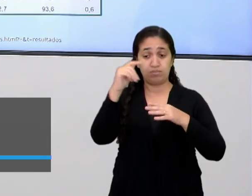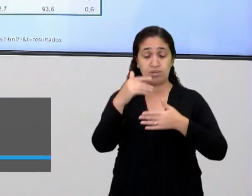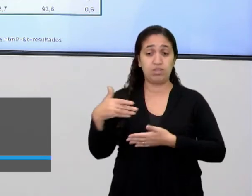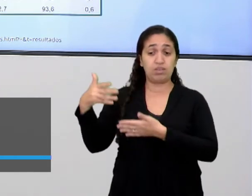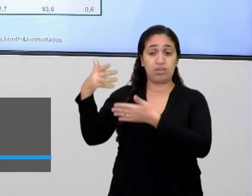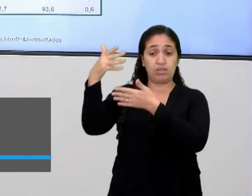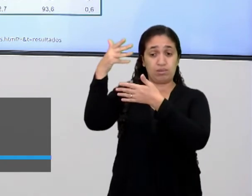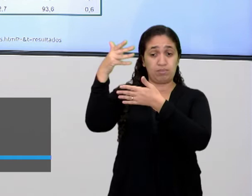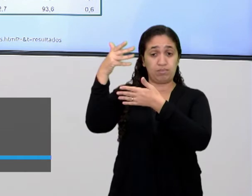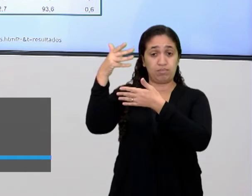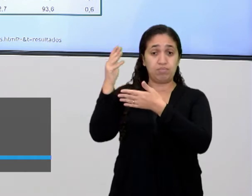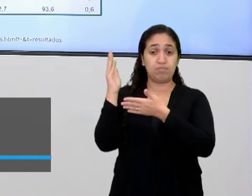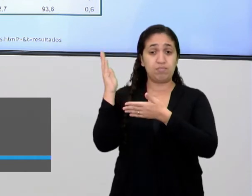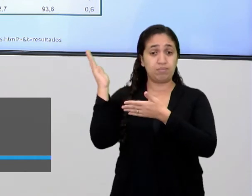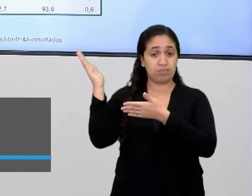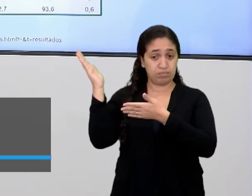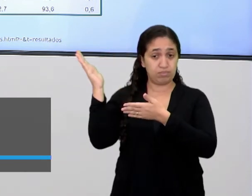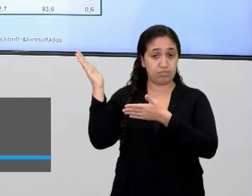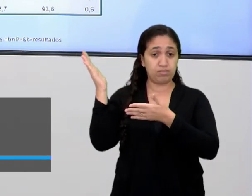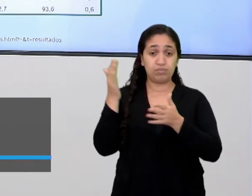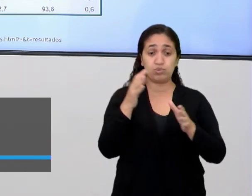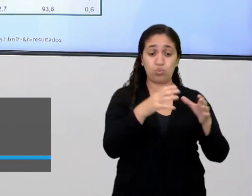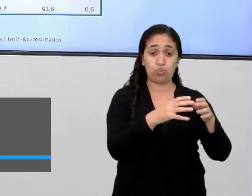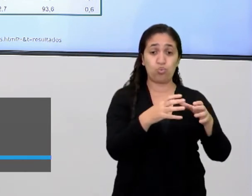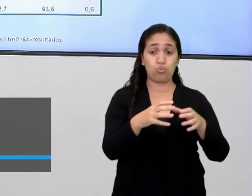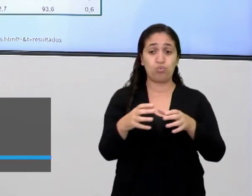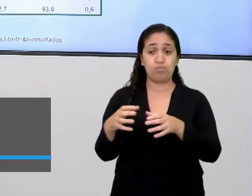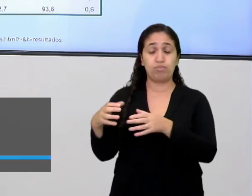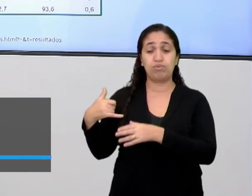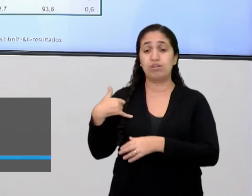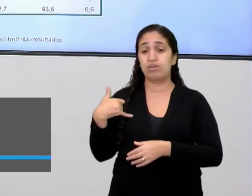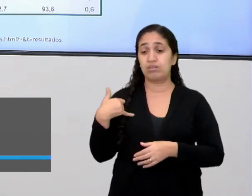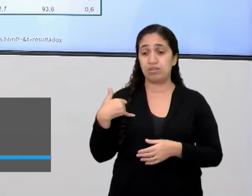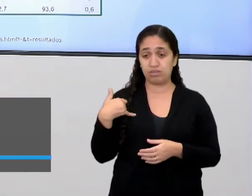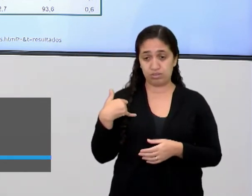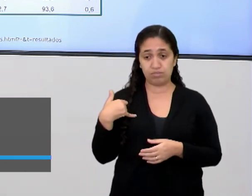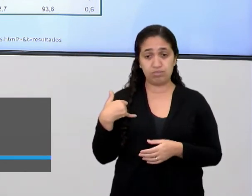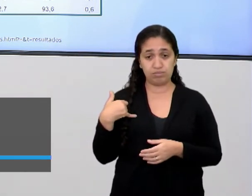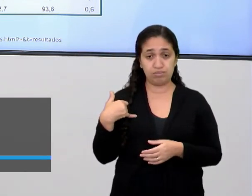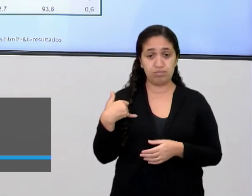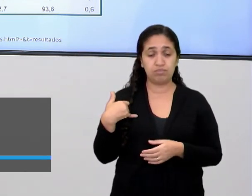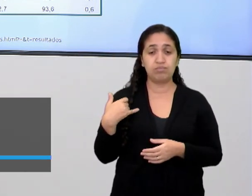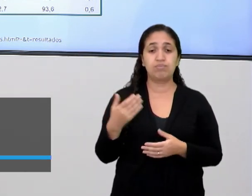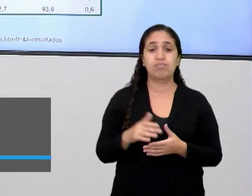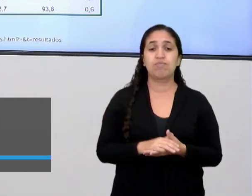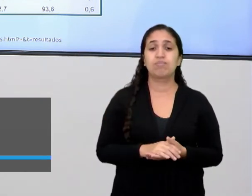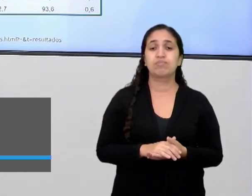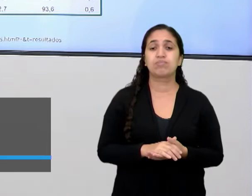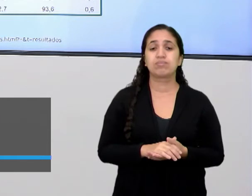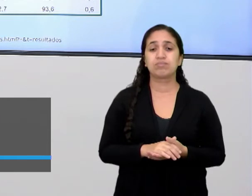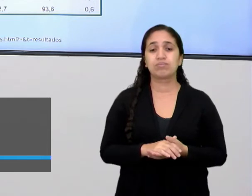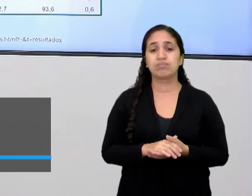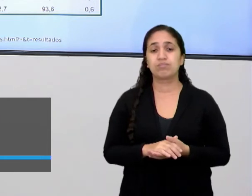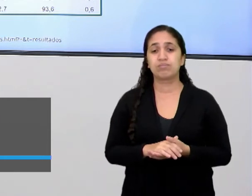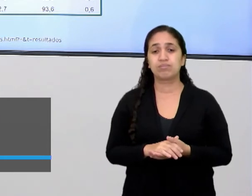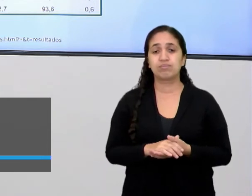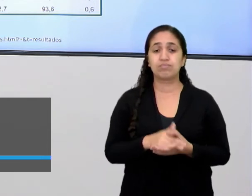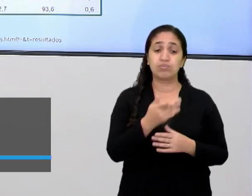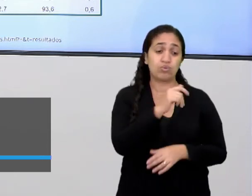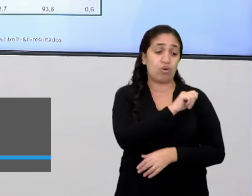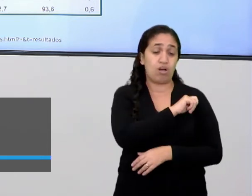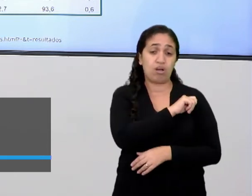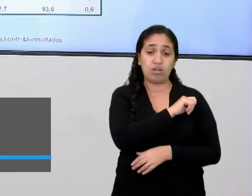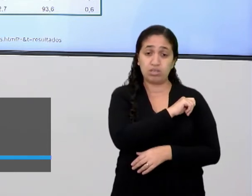já aparece por faixa etária. Ok? E aí o que a gente está considerando? Estamos considerando aí os estudantes